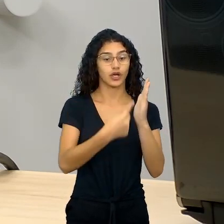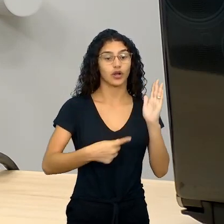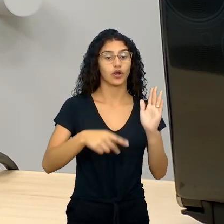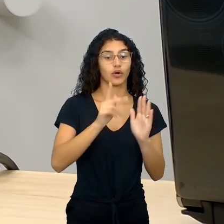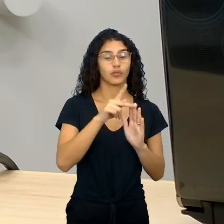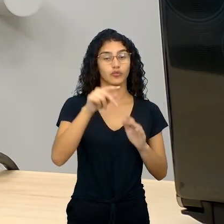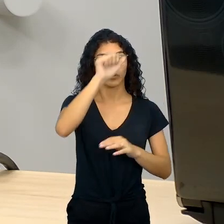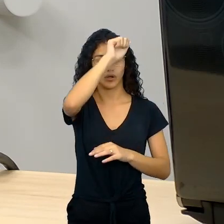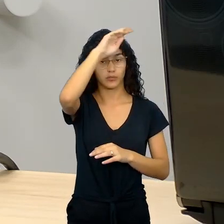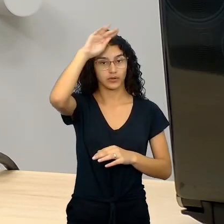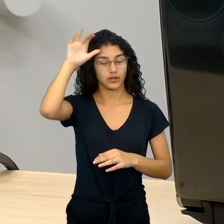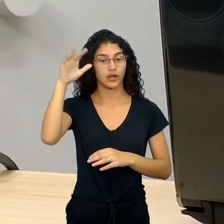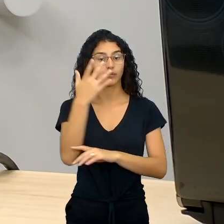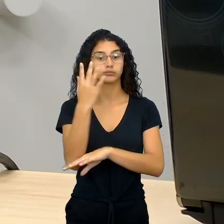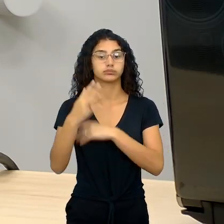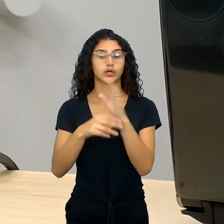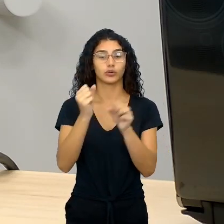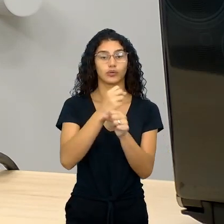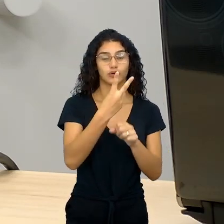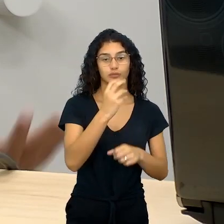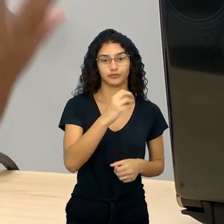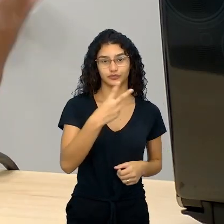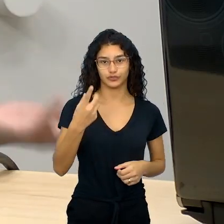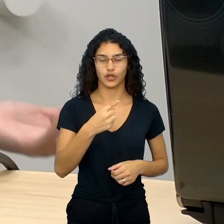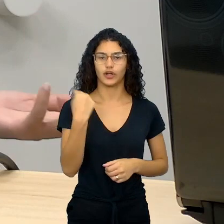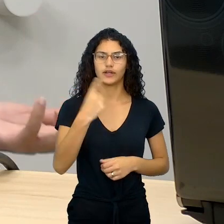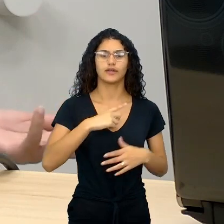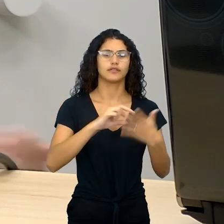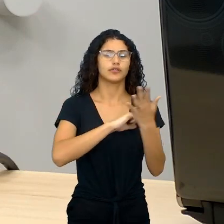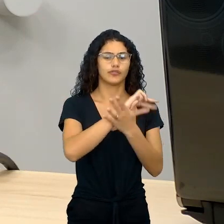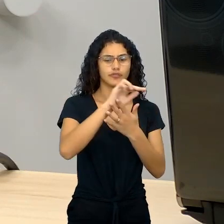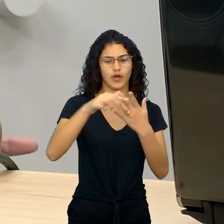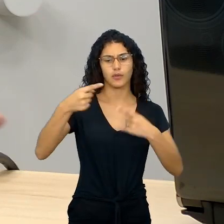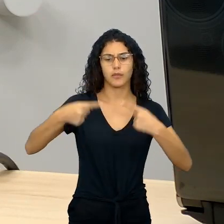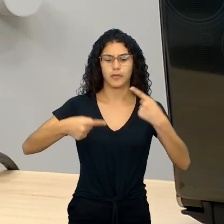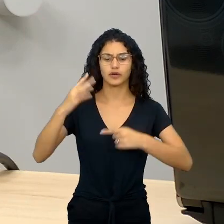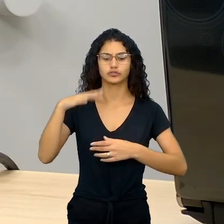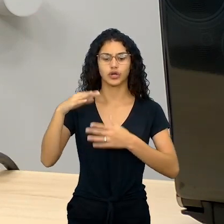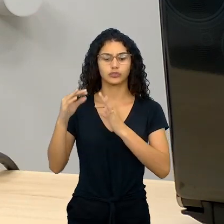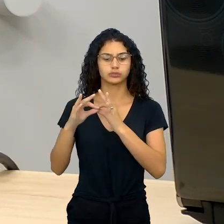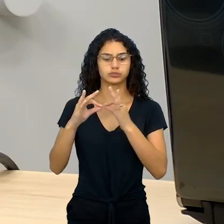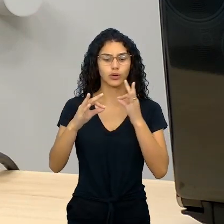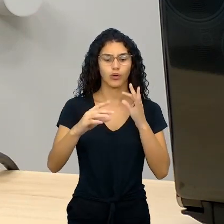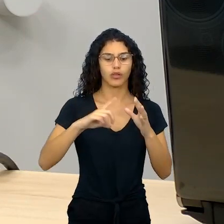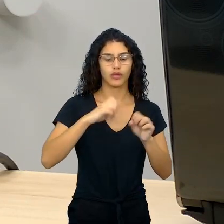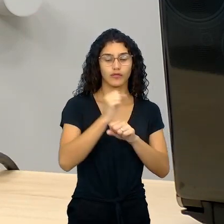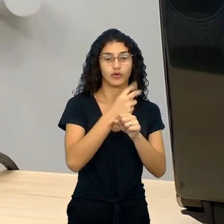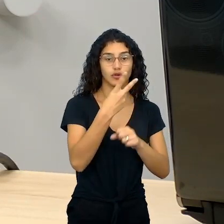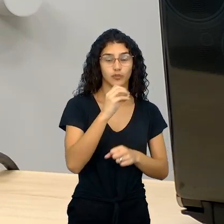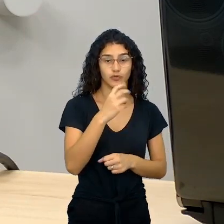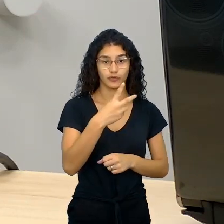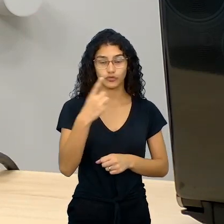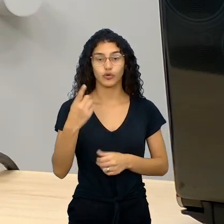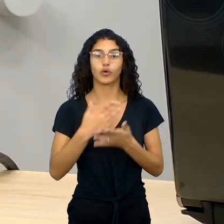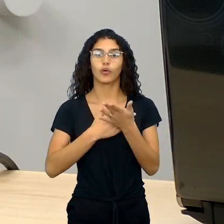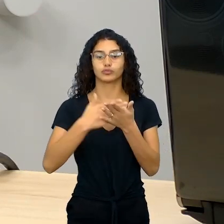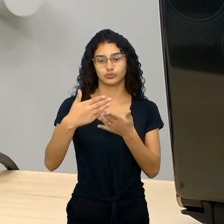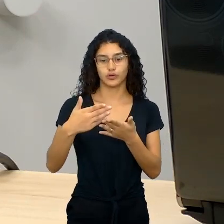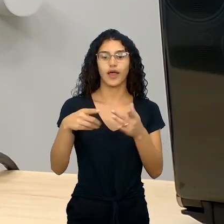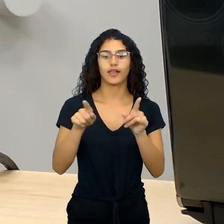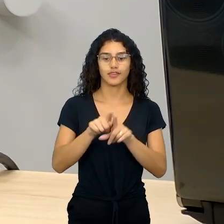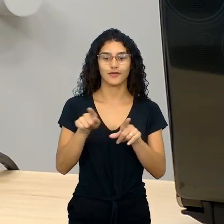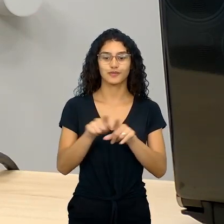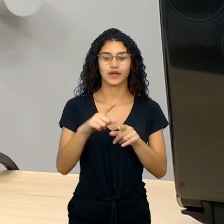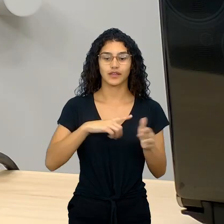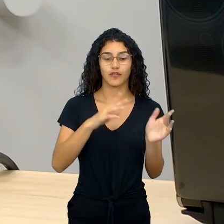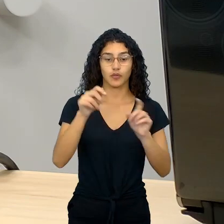de Alfabetização Ambiental de 2022, né? A gente teve vários diálogos aí ao longo de 2021 e a gente vai dar continuidade agora aí, a